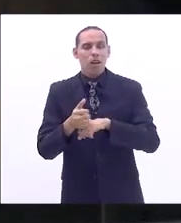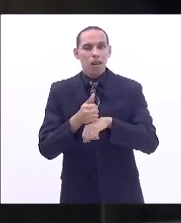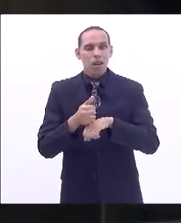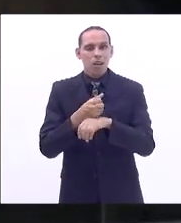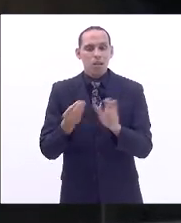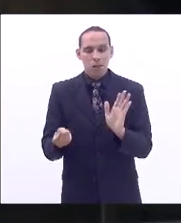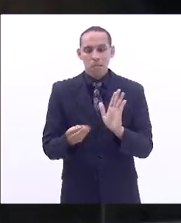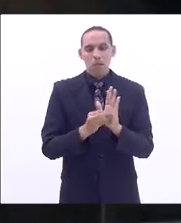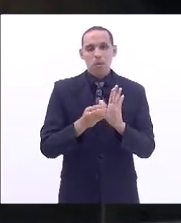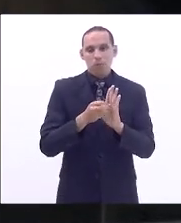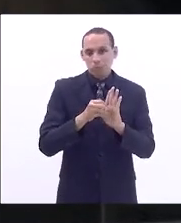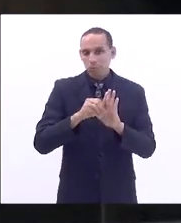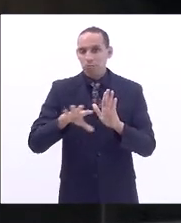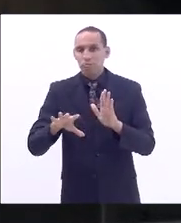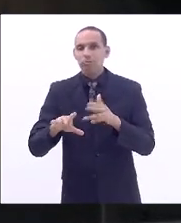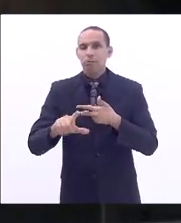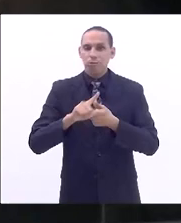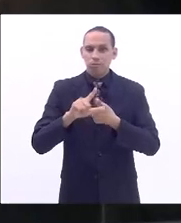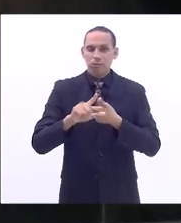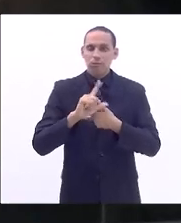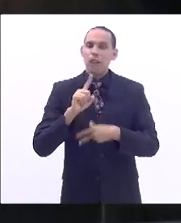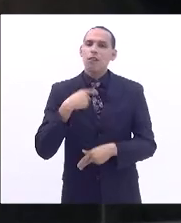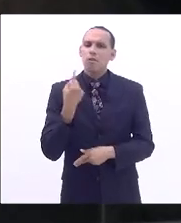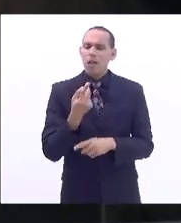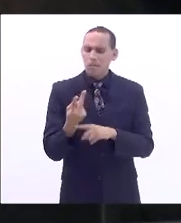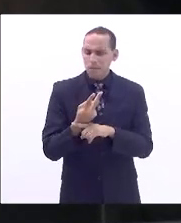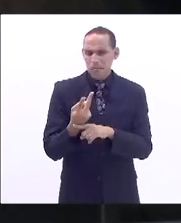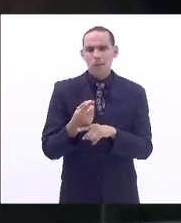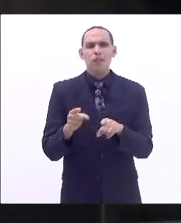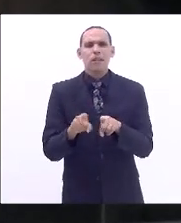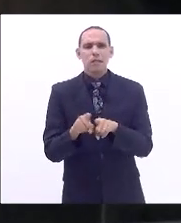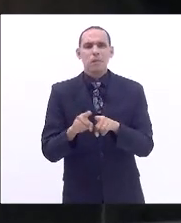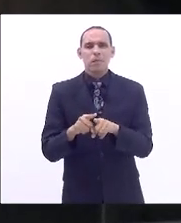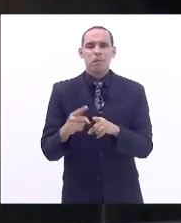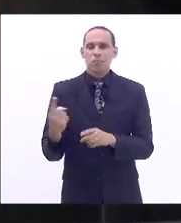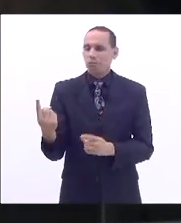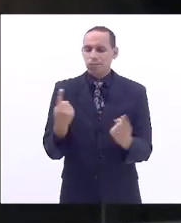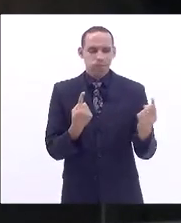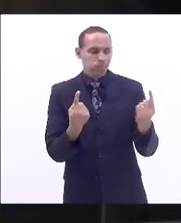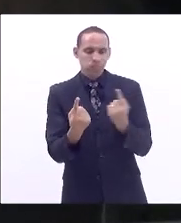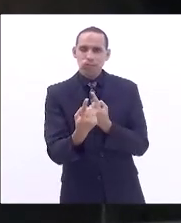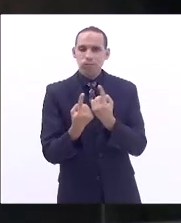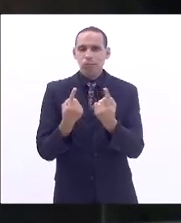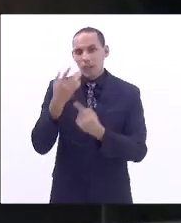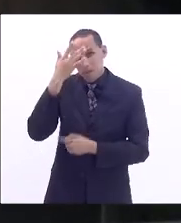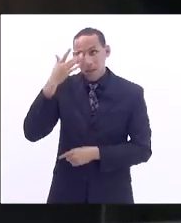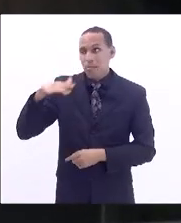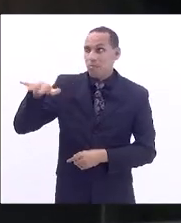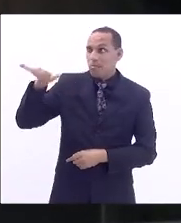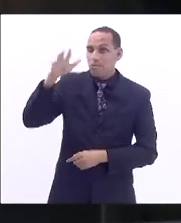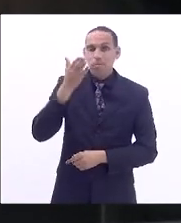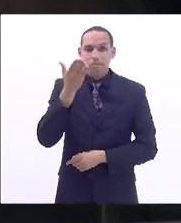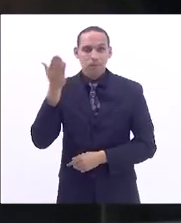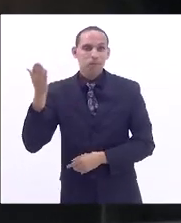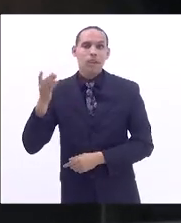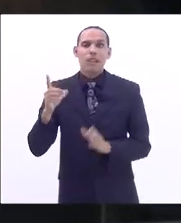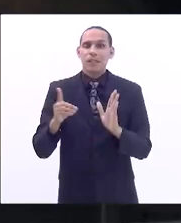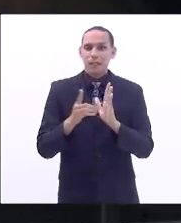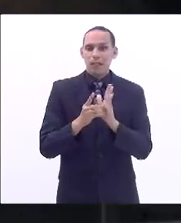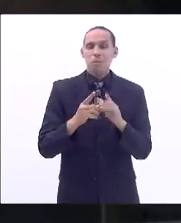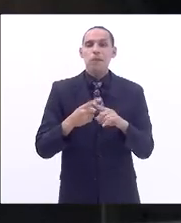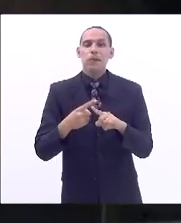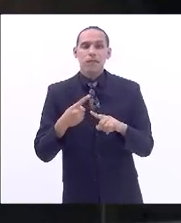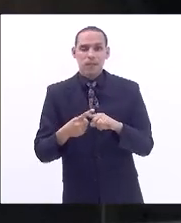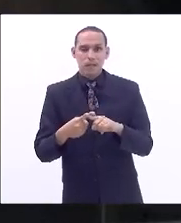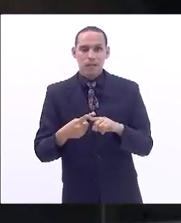indicação Legislativa Nós também fomos procuradas deputados pelo pessoal do Detran ali tem